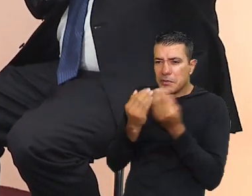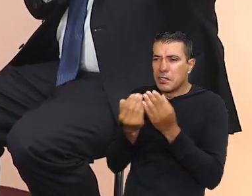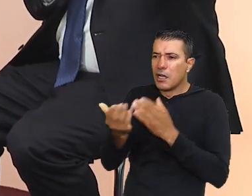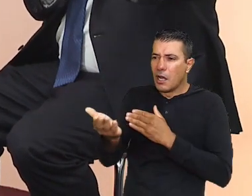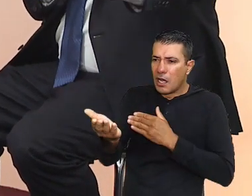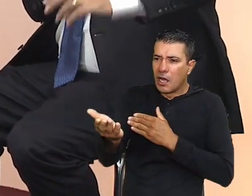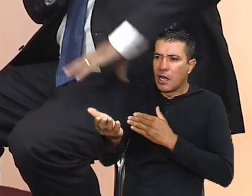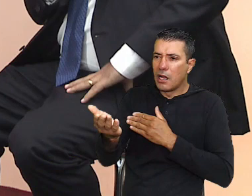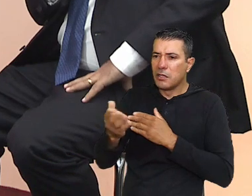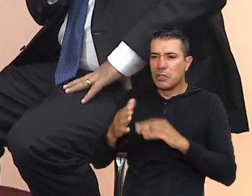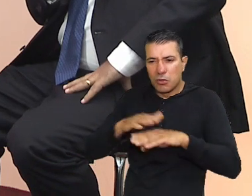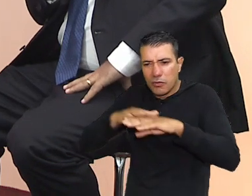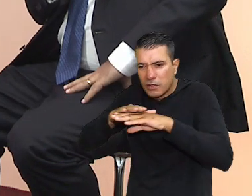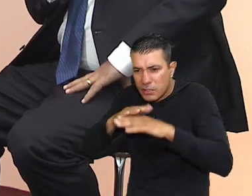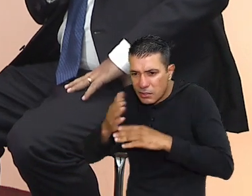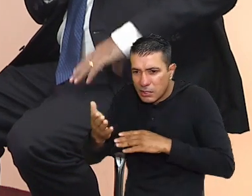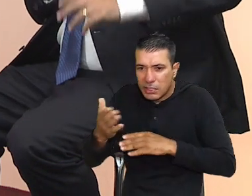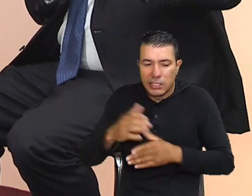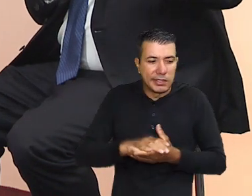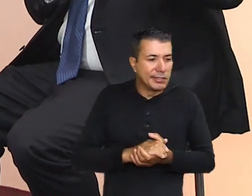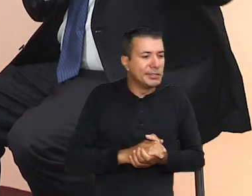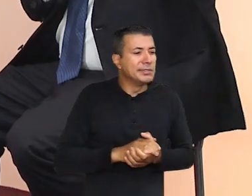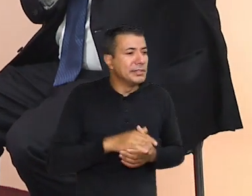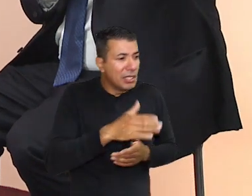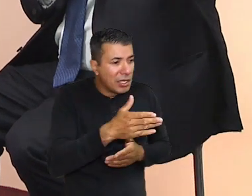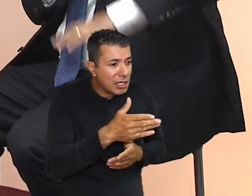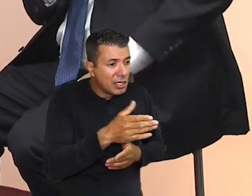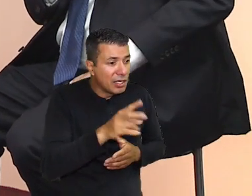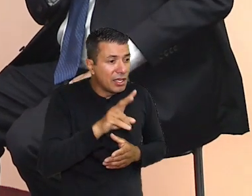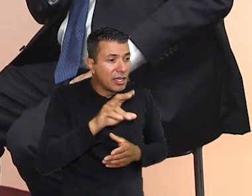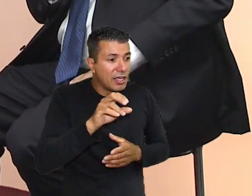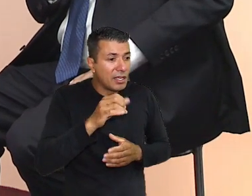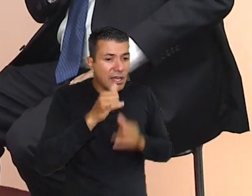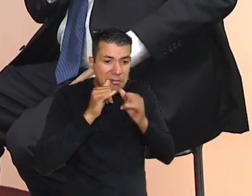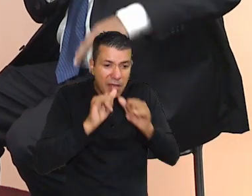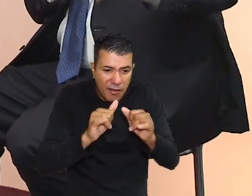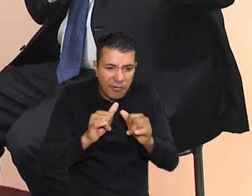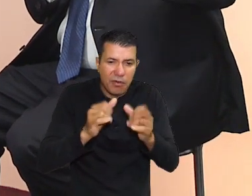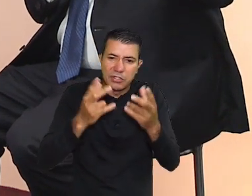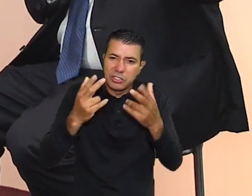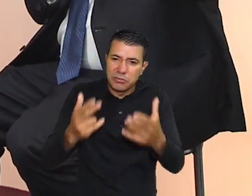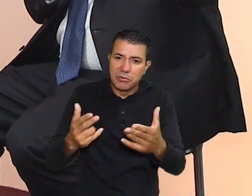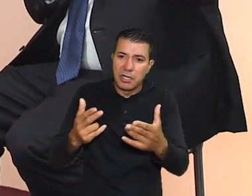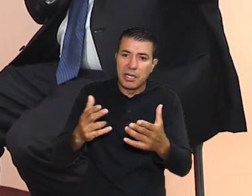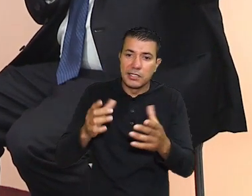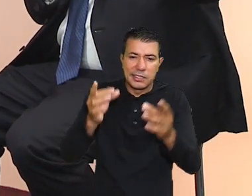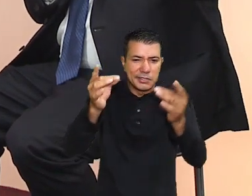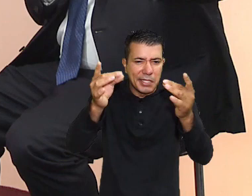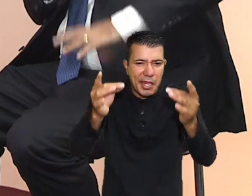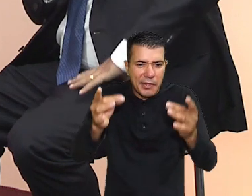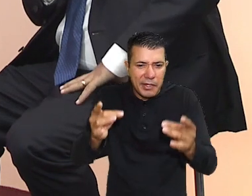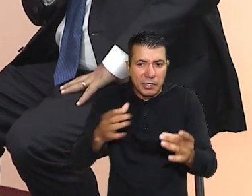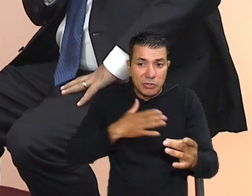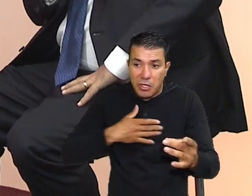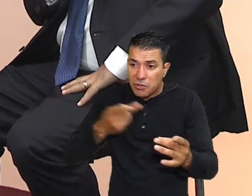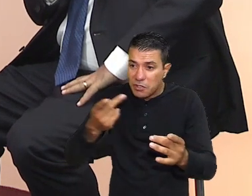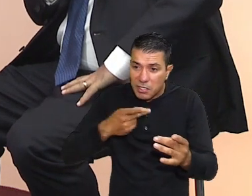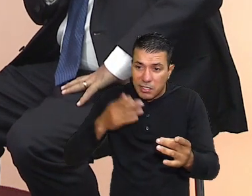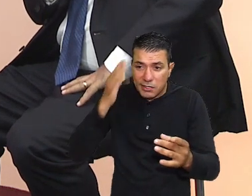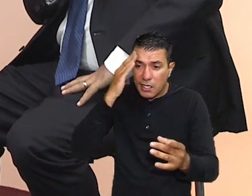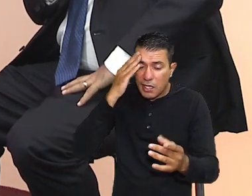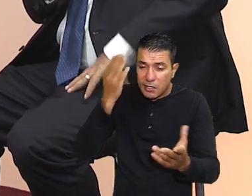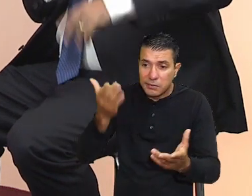eu conversei com ele, era a voz dele, e contou detalhes que só eu e ele